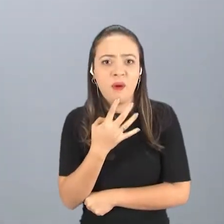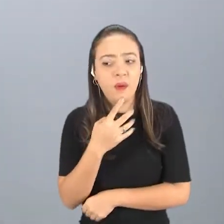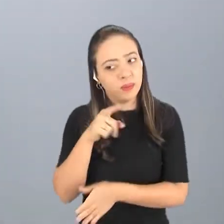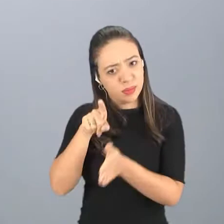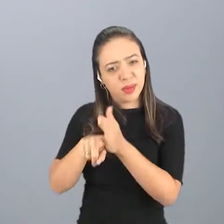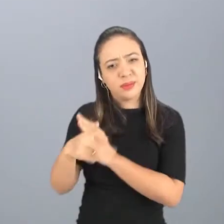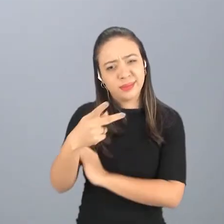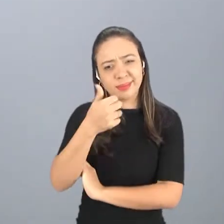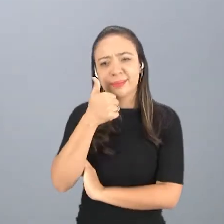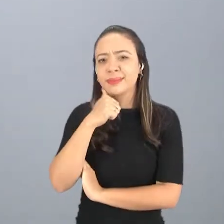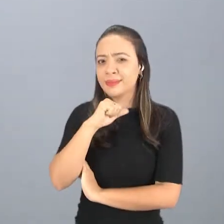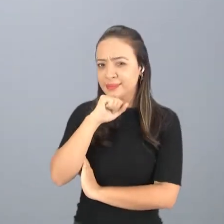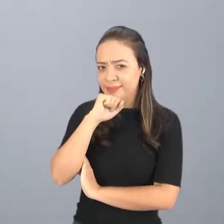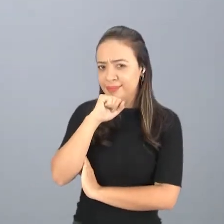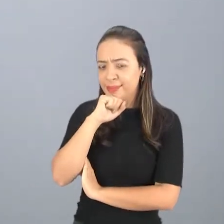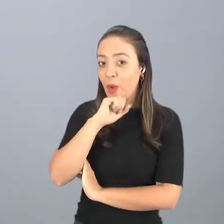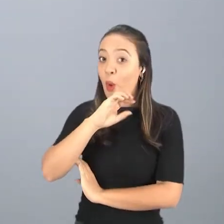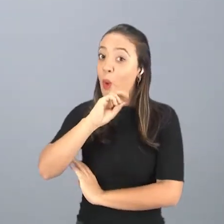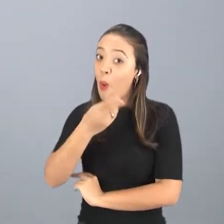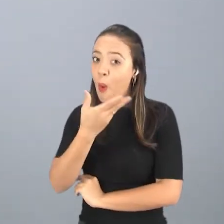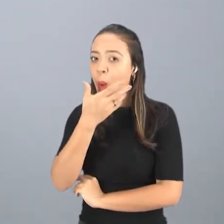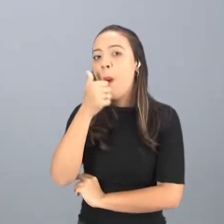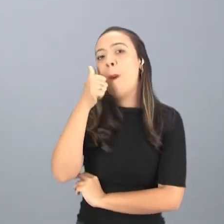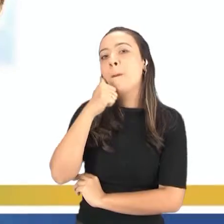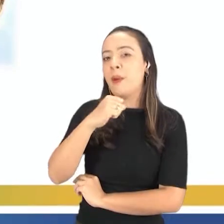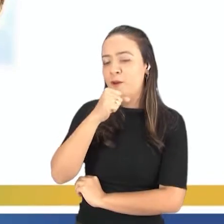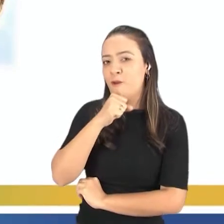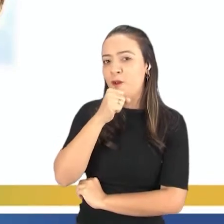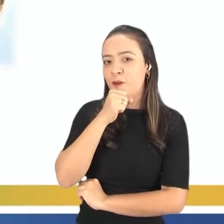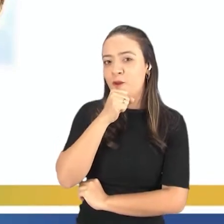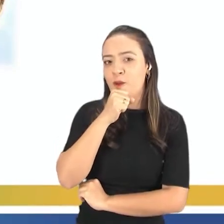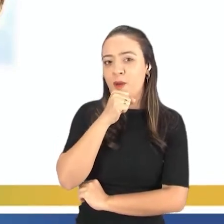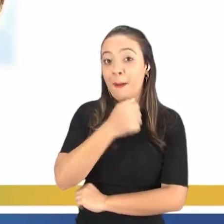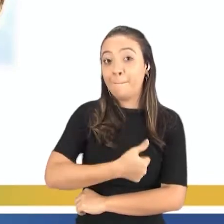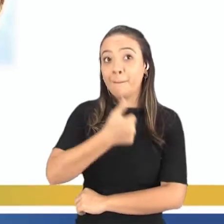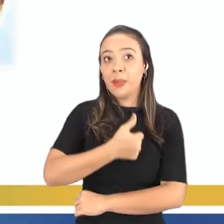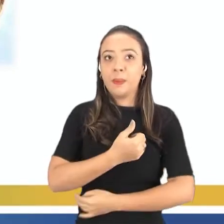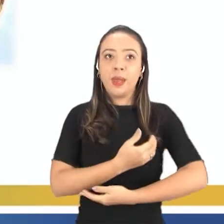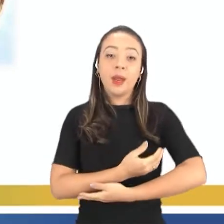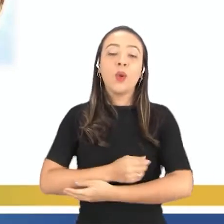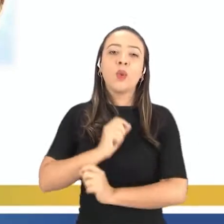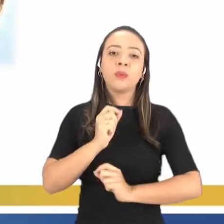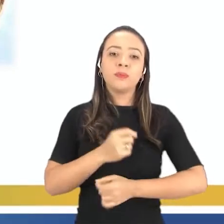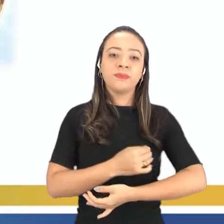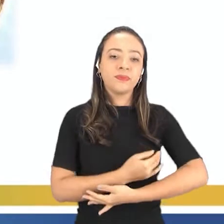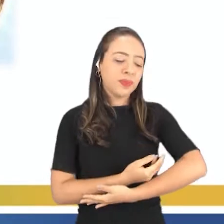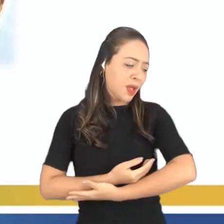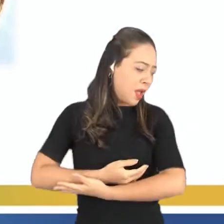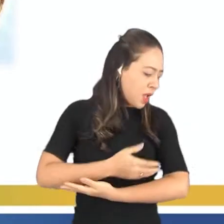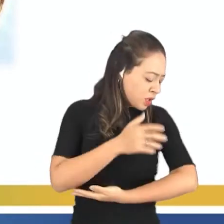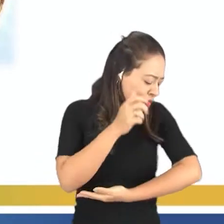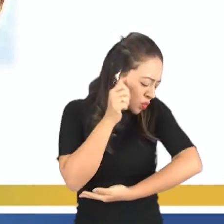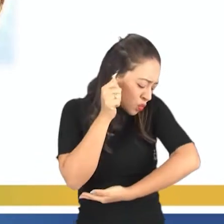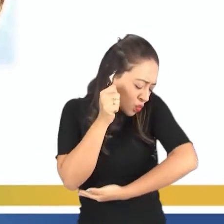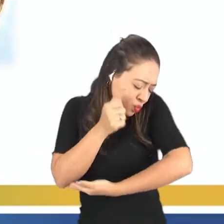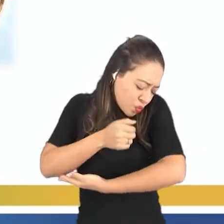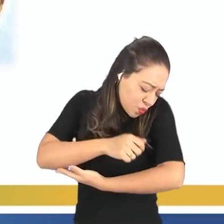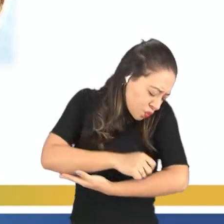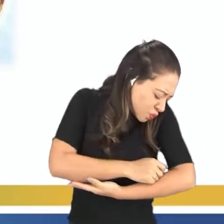pergunte aí para sua mãe, para sua avó, com certeza elas conhecem. A primeira é assim, ó.